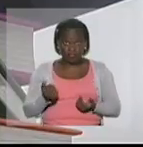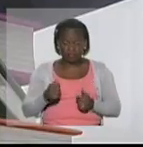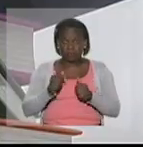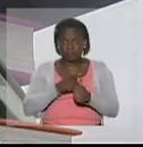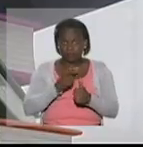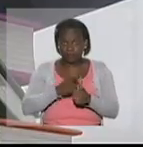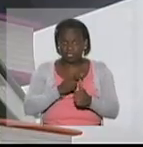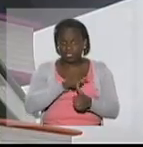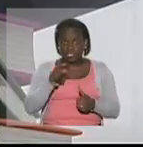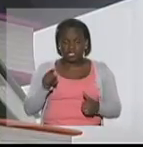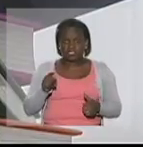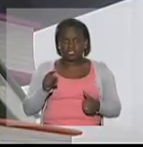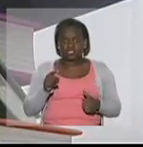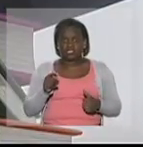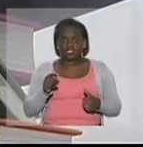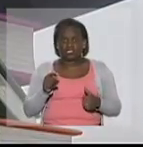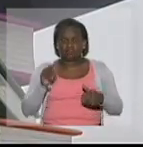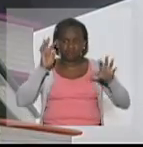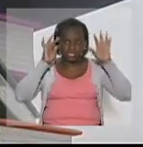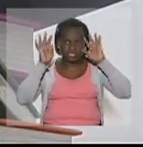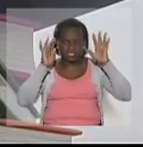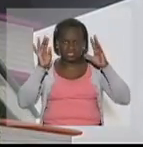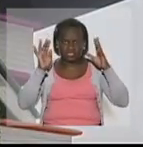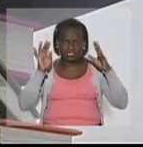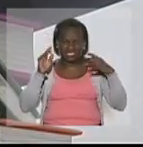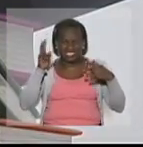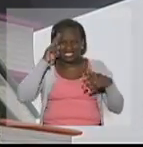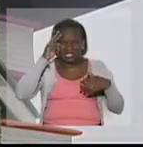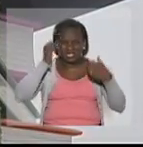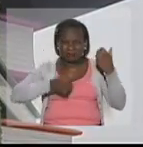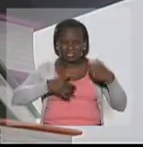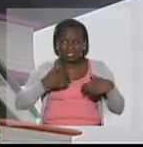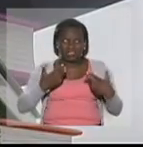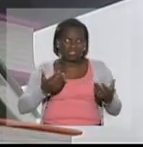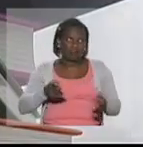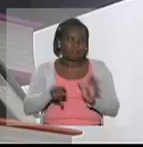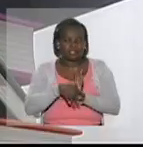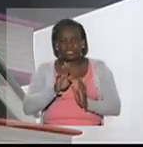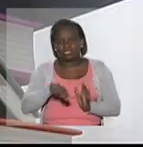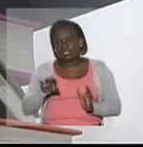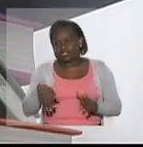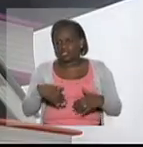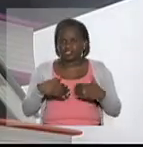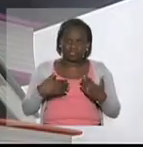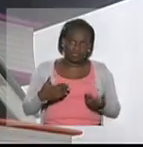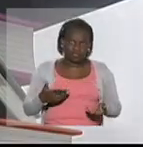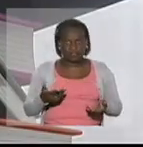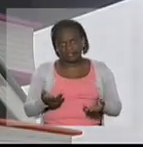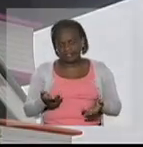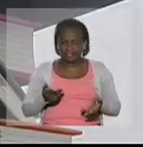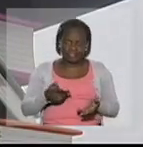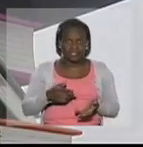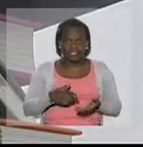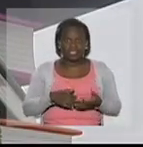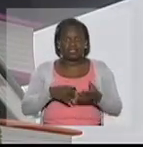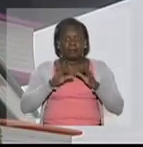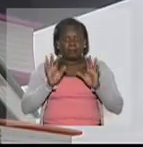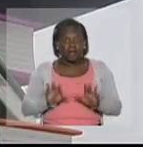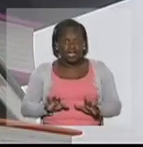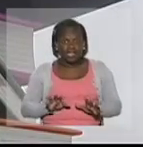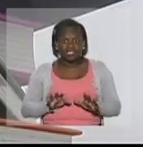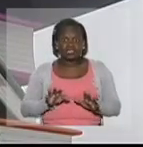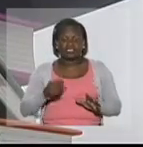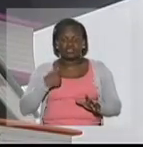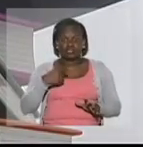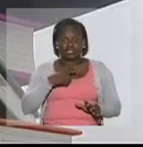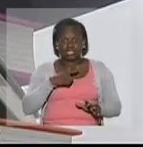adolescentes Primeiro eles ficam né pensam ai contação de histórias pra criança aquela coisa meio